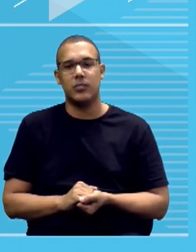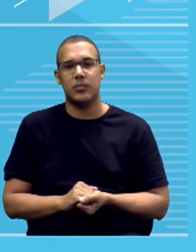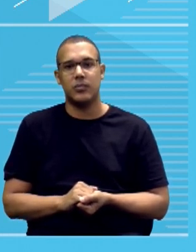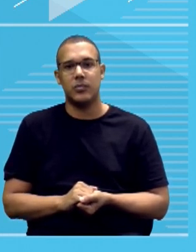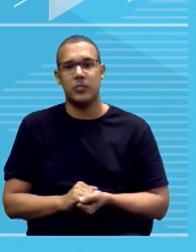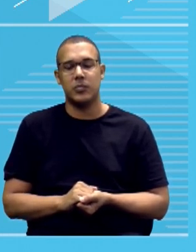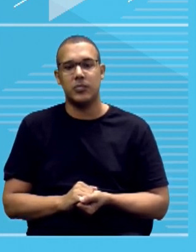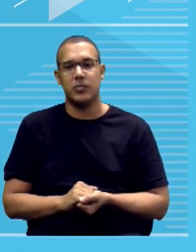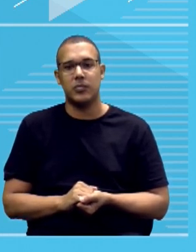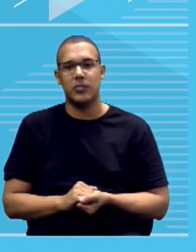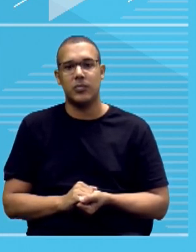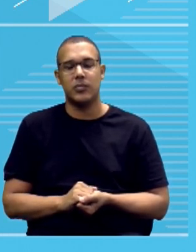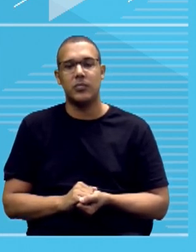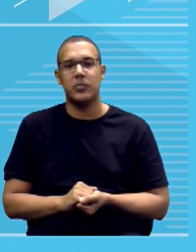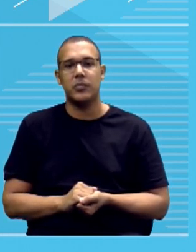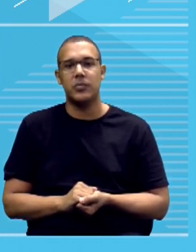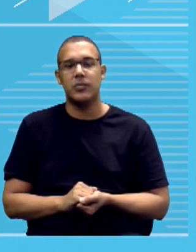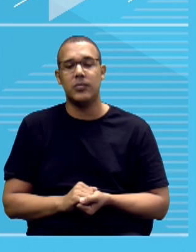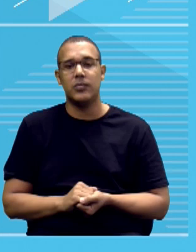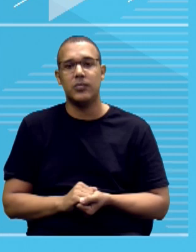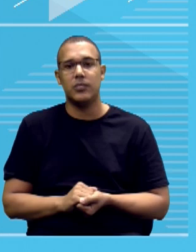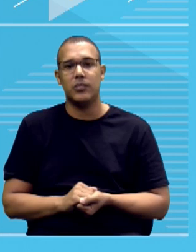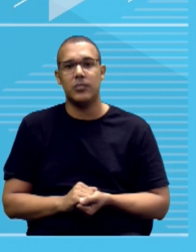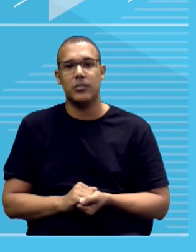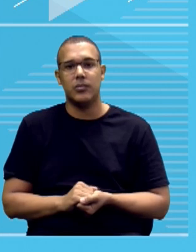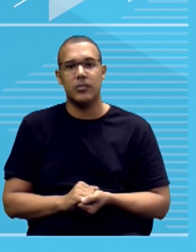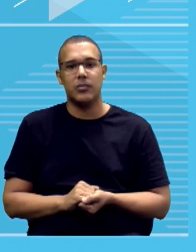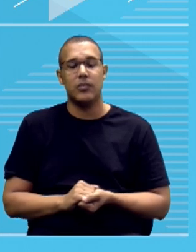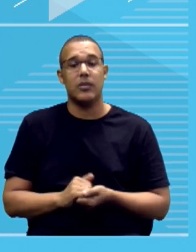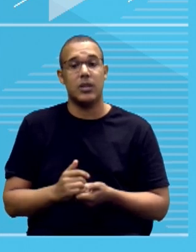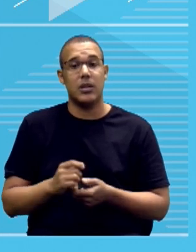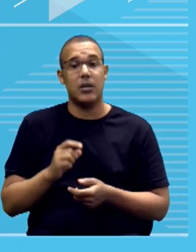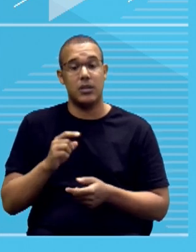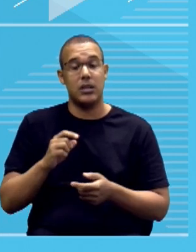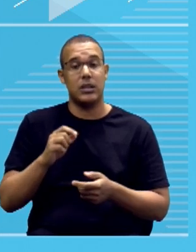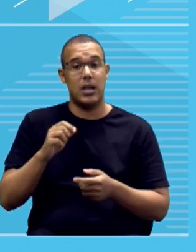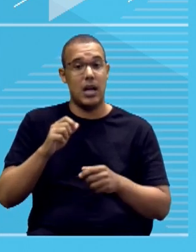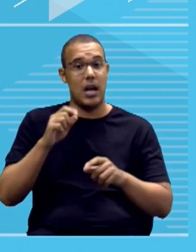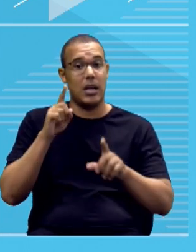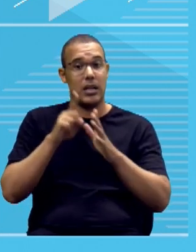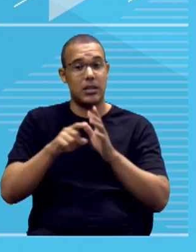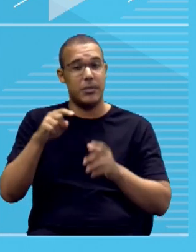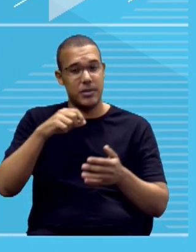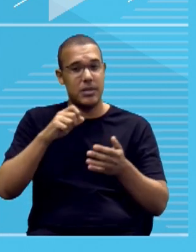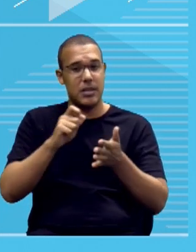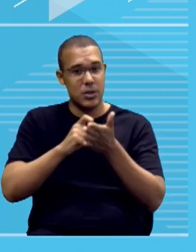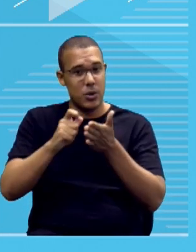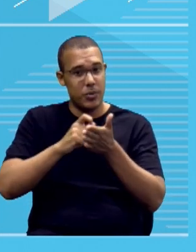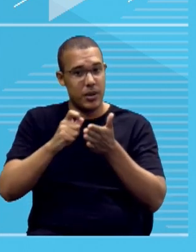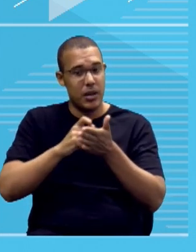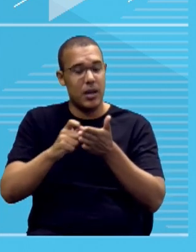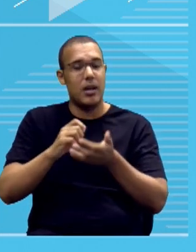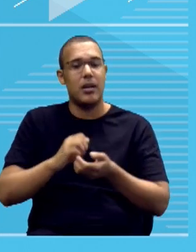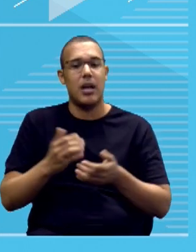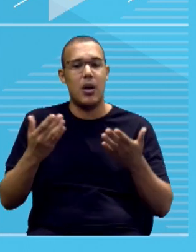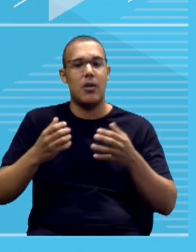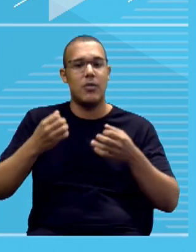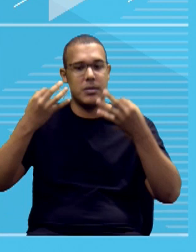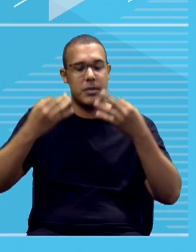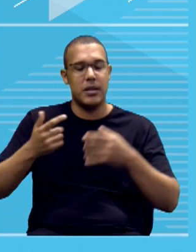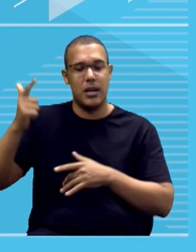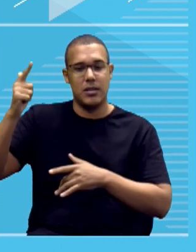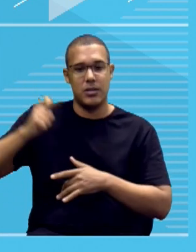C, 1,6. Então, deixando a questão no quadro um pouquinho para quem está copiando, explicando de novo para quem ficou com alguma dúvida,